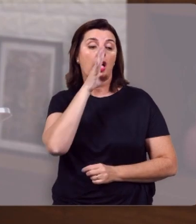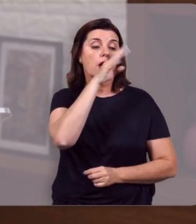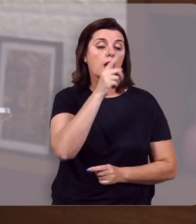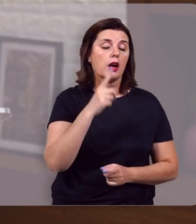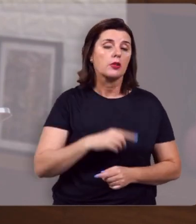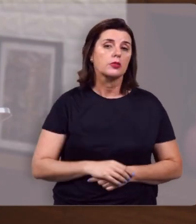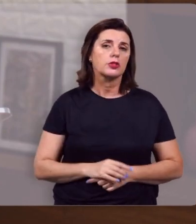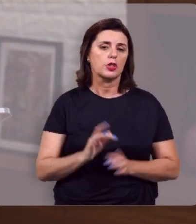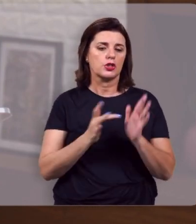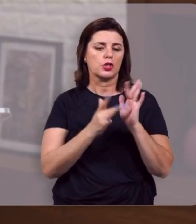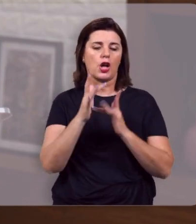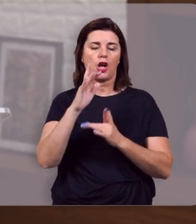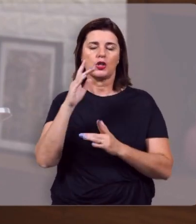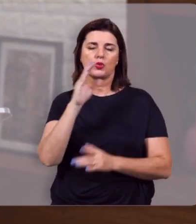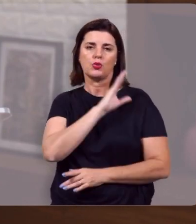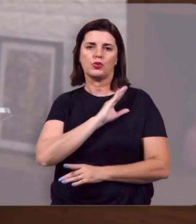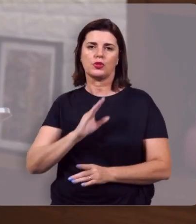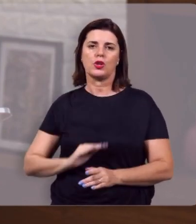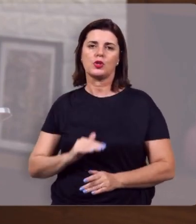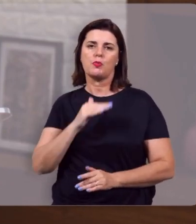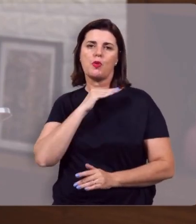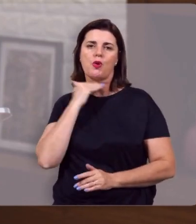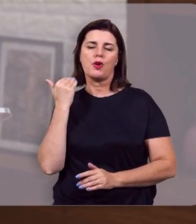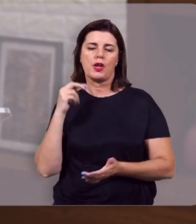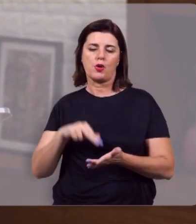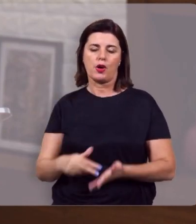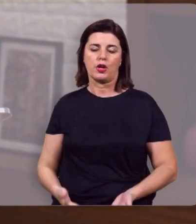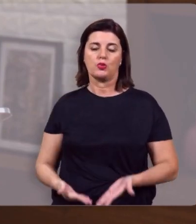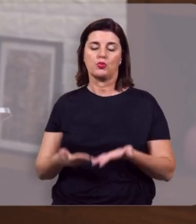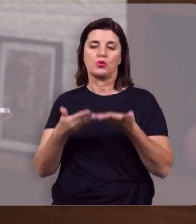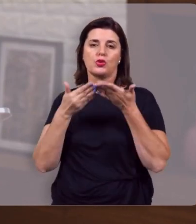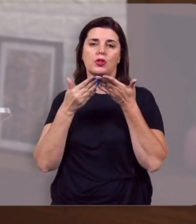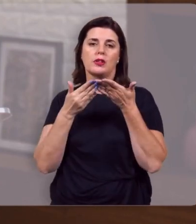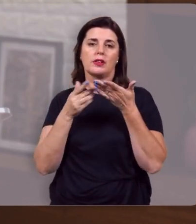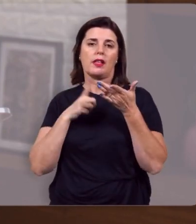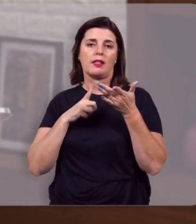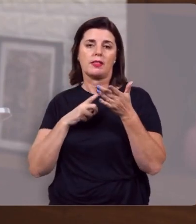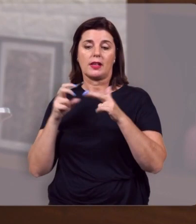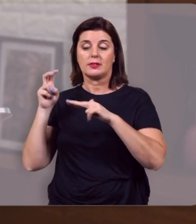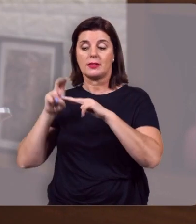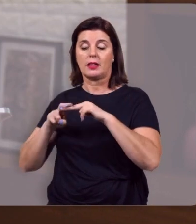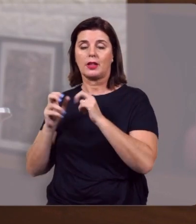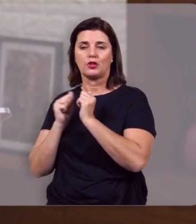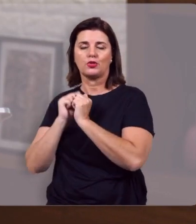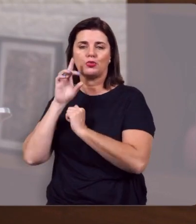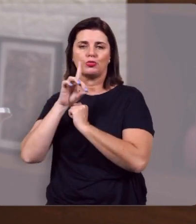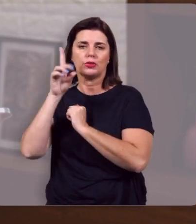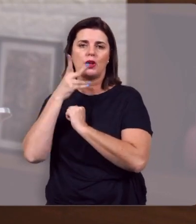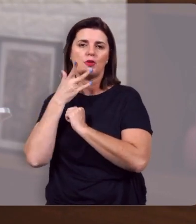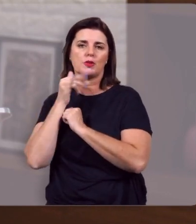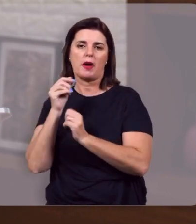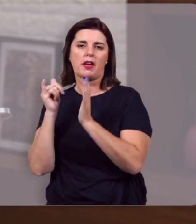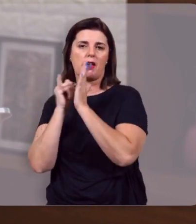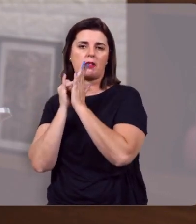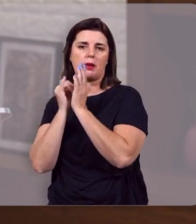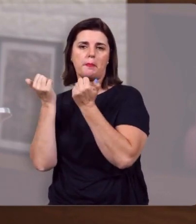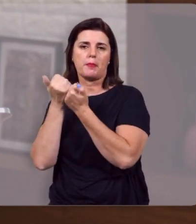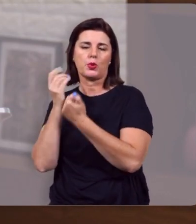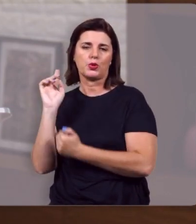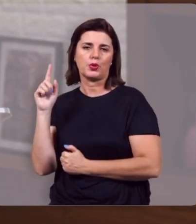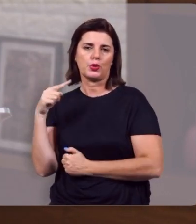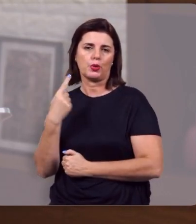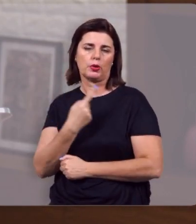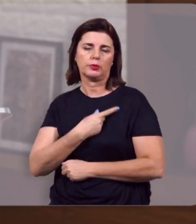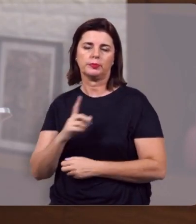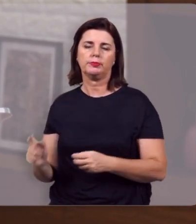os condenará? É Cristo Jesus quem morreu, ou antes quem ressuscitou, o qual está à destra de Deus e intercede